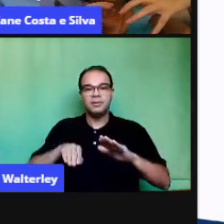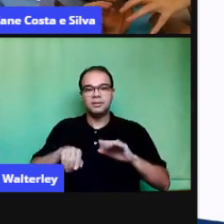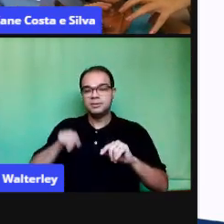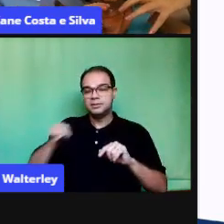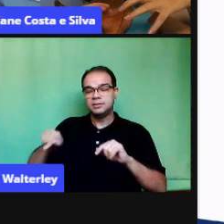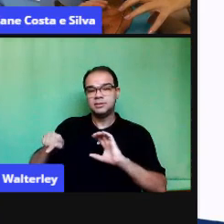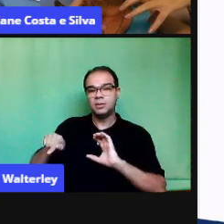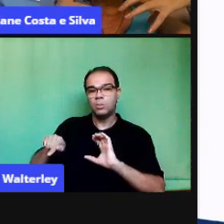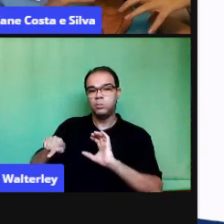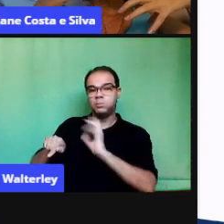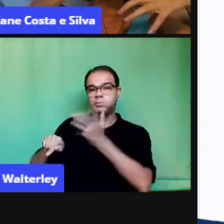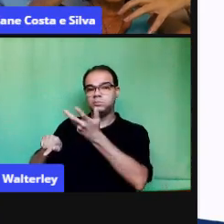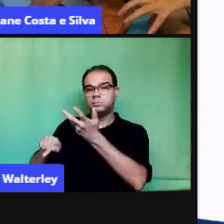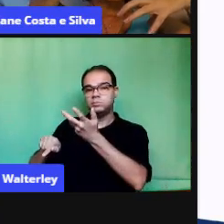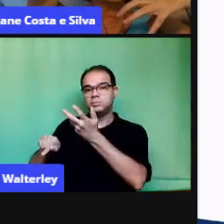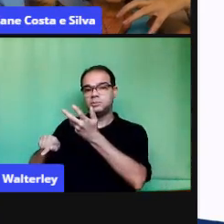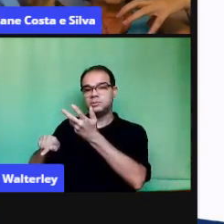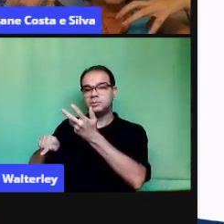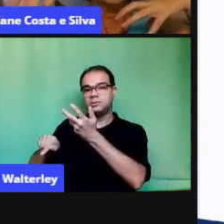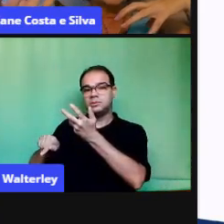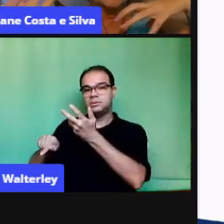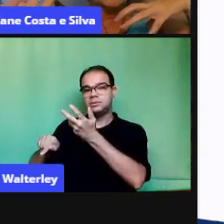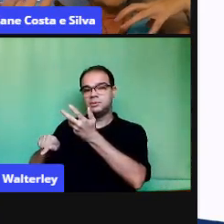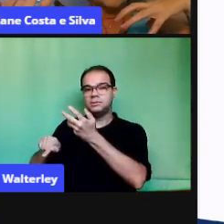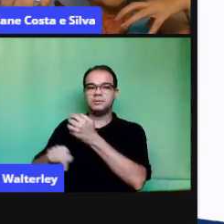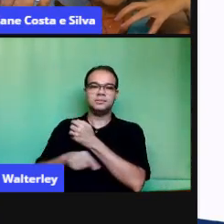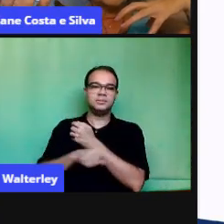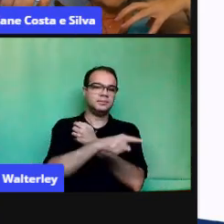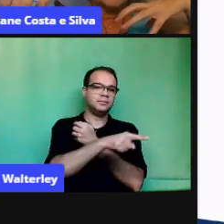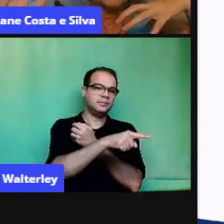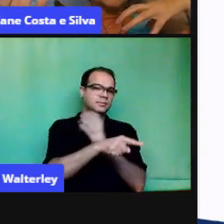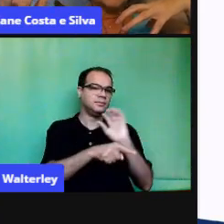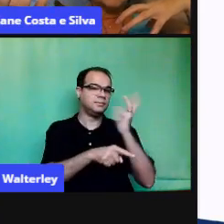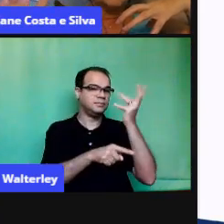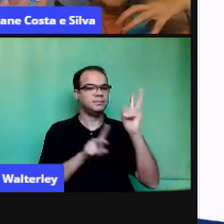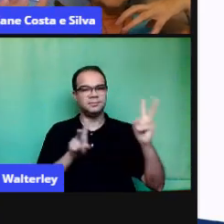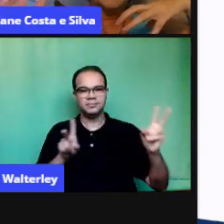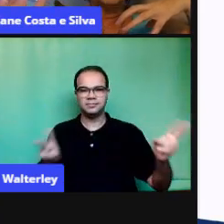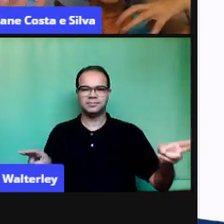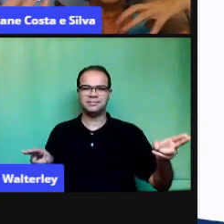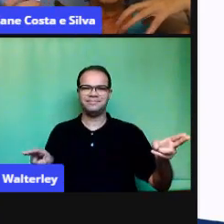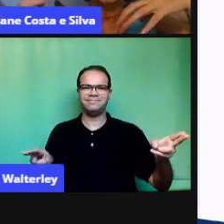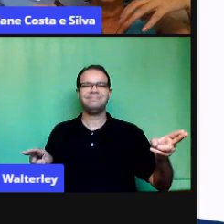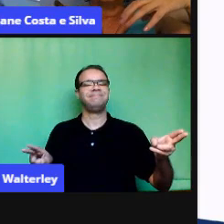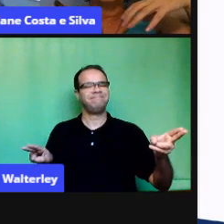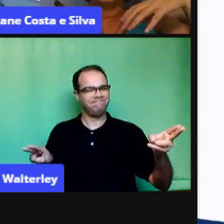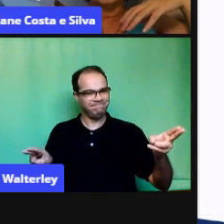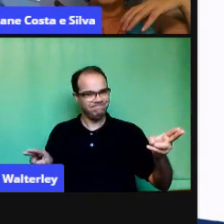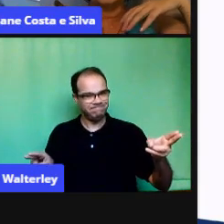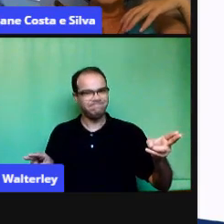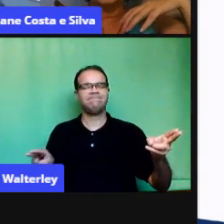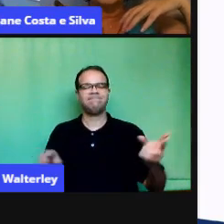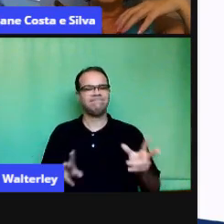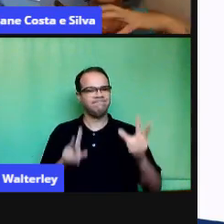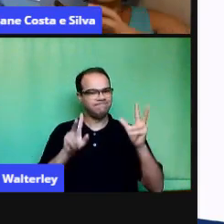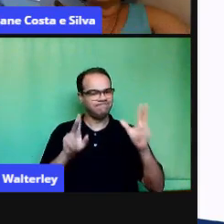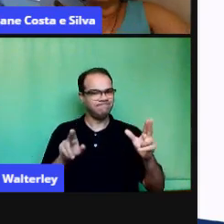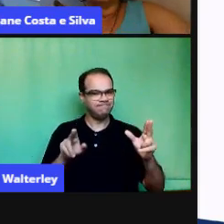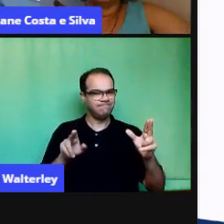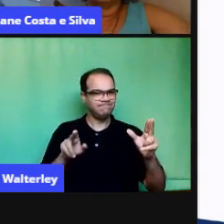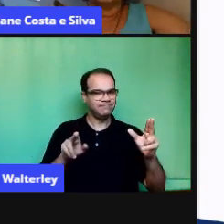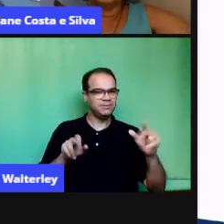reflexo da vulnerabilidade que o humano tem naquela comunidade. Então, aqui vocês